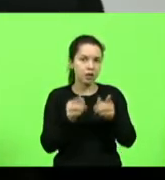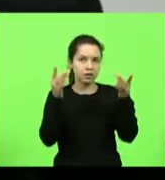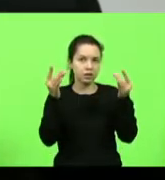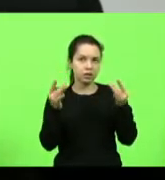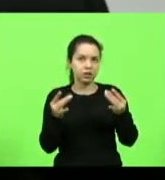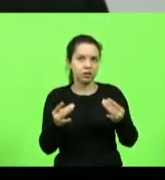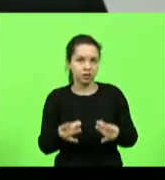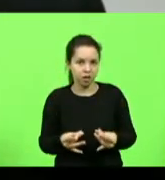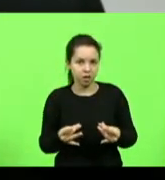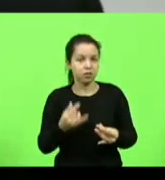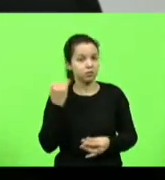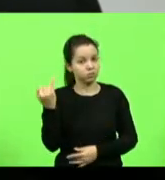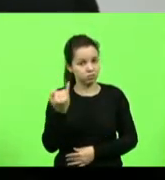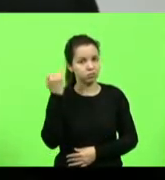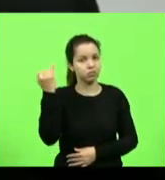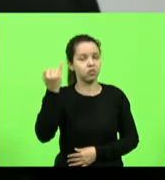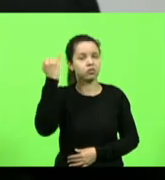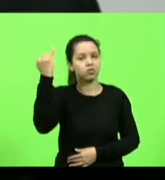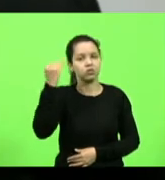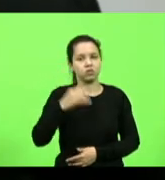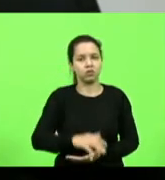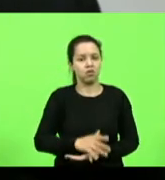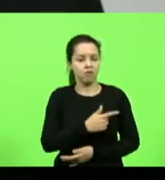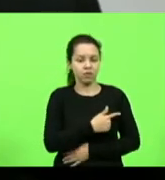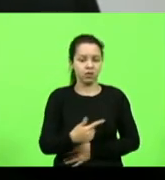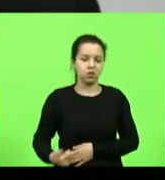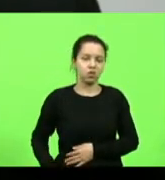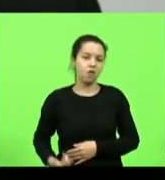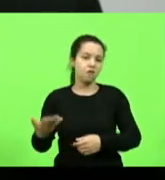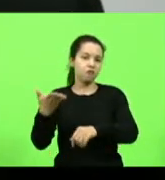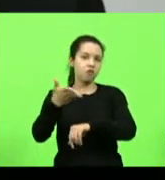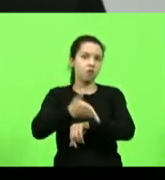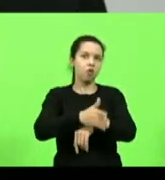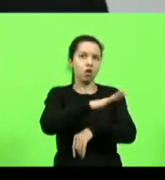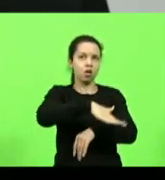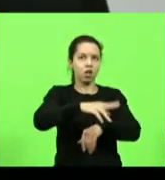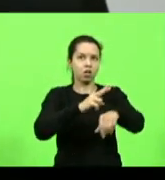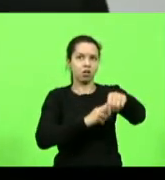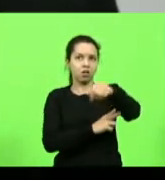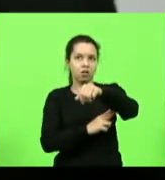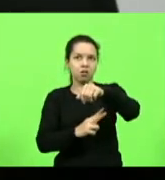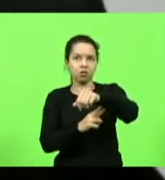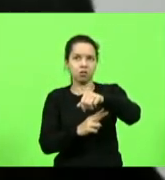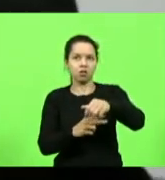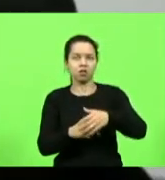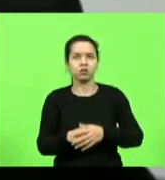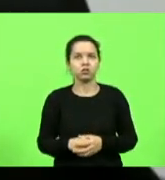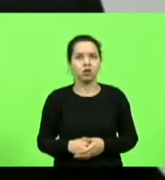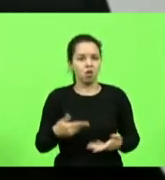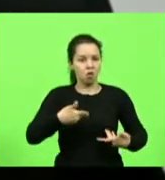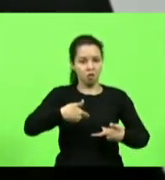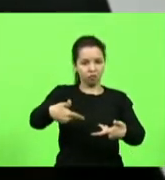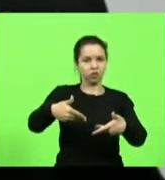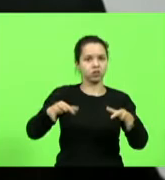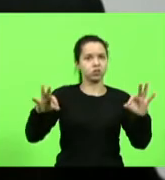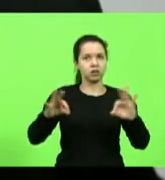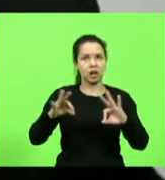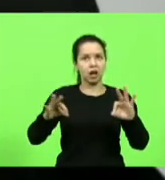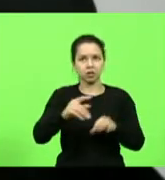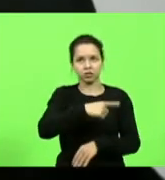a grande diferença. E aí o governador foi lá na Ponte das Goiabeiras, em nenhum momento convidou a gente também para